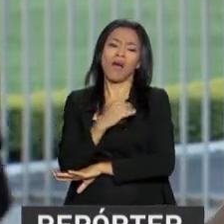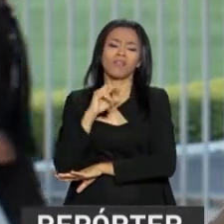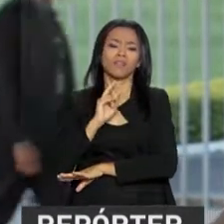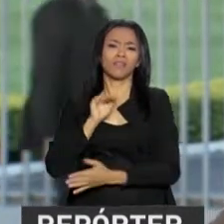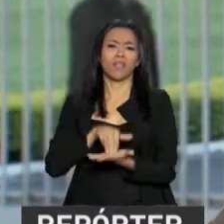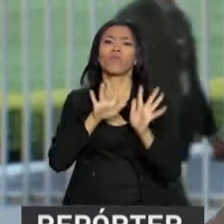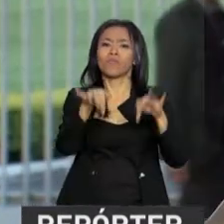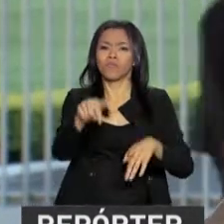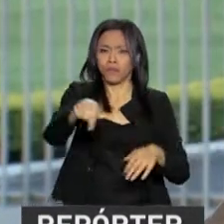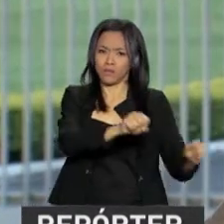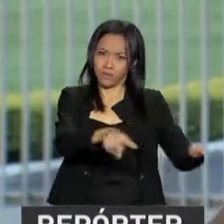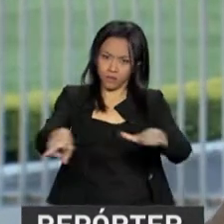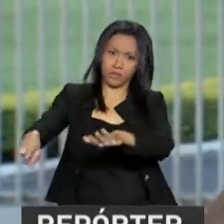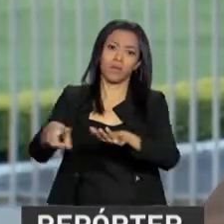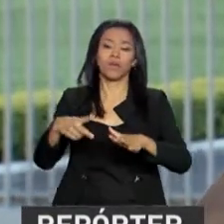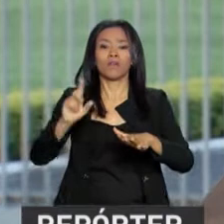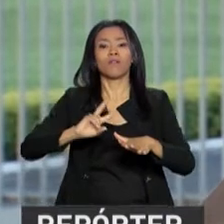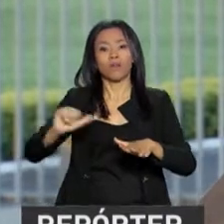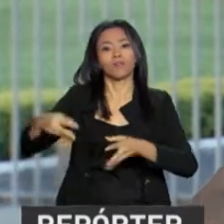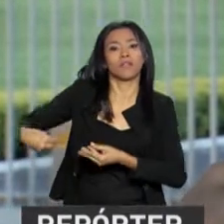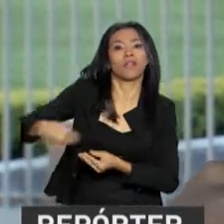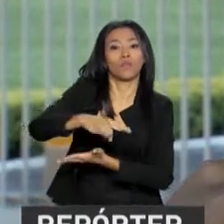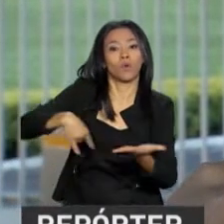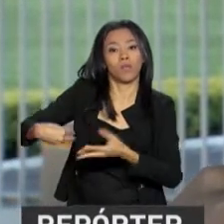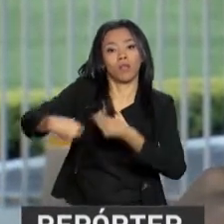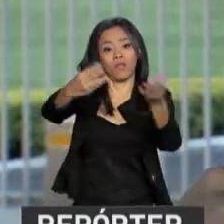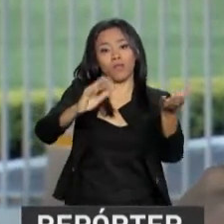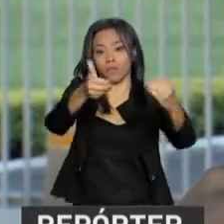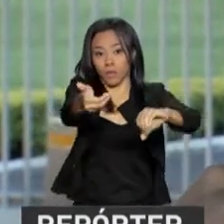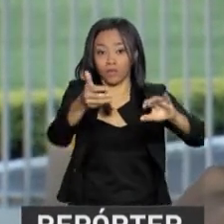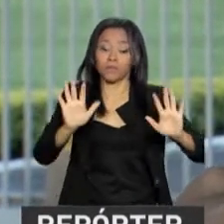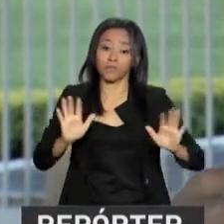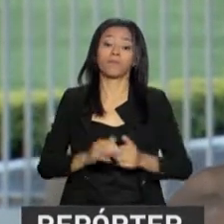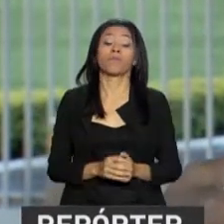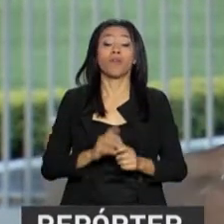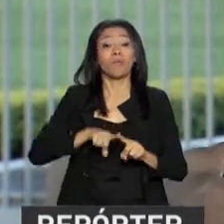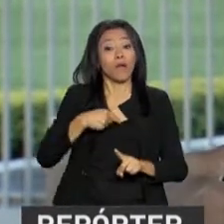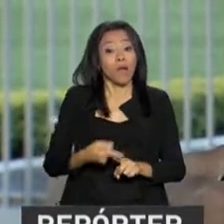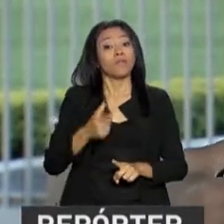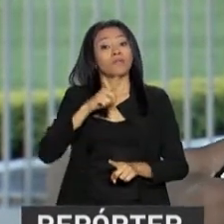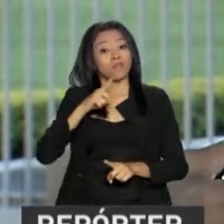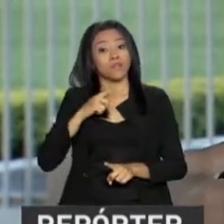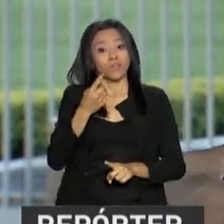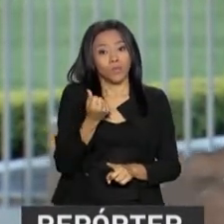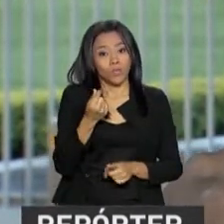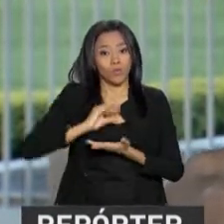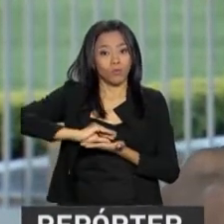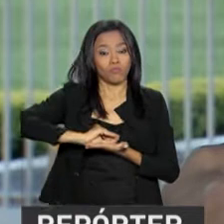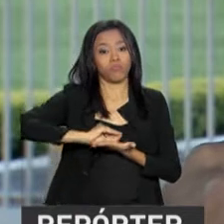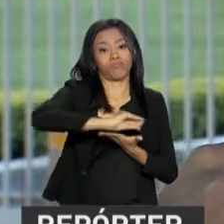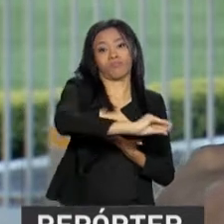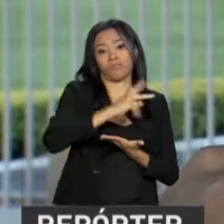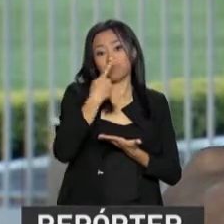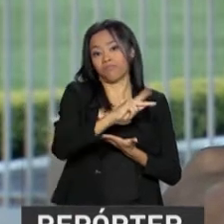semana e enviado é a progresso nacional além disso teremos recursos para o ministério da segurança pública nas suas